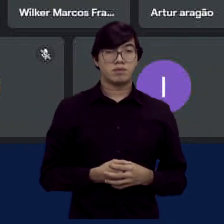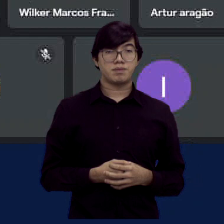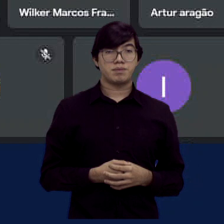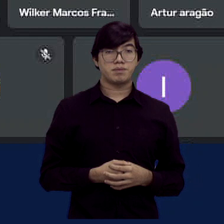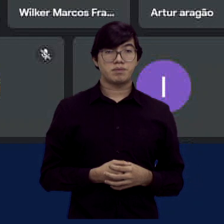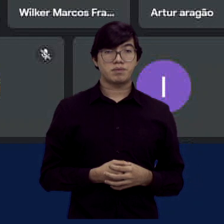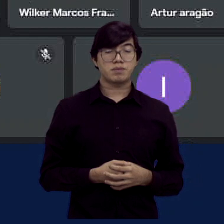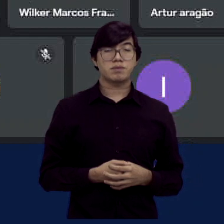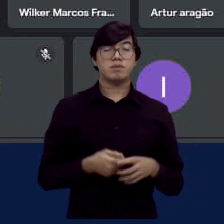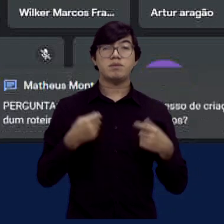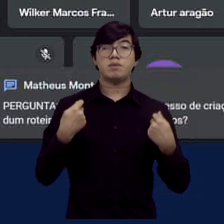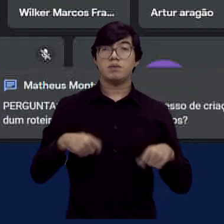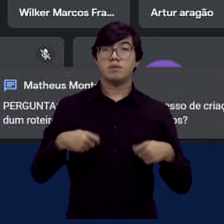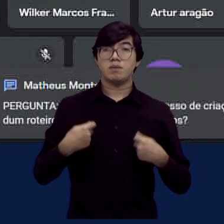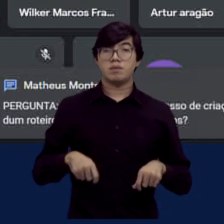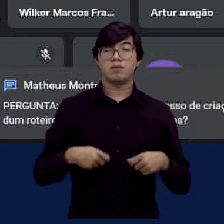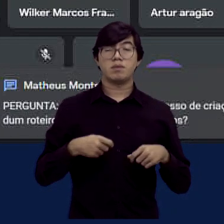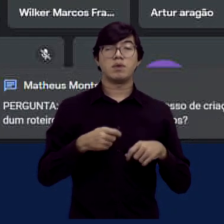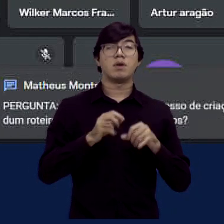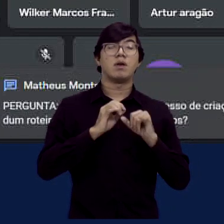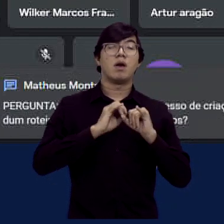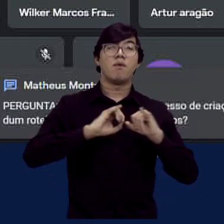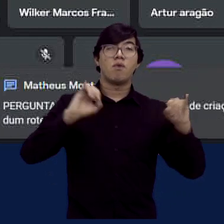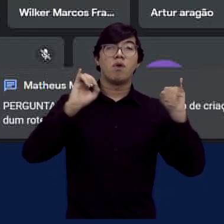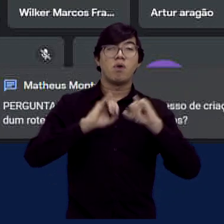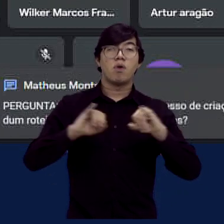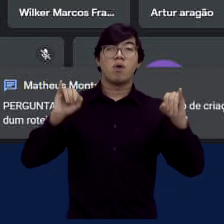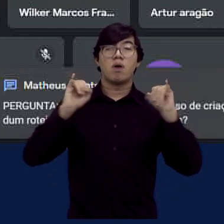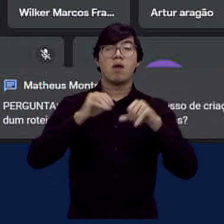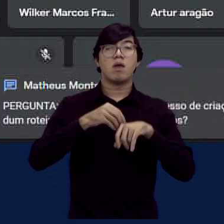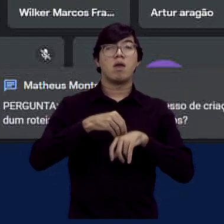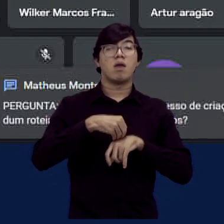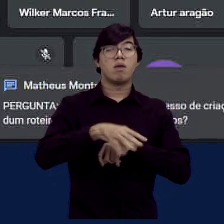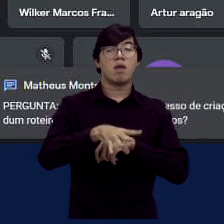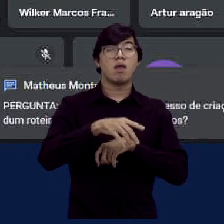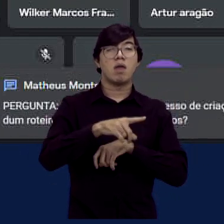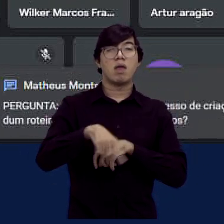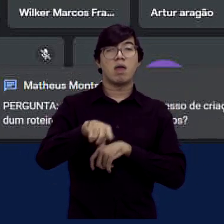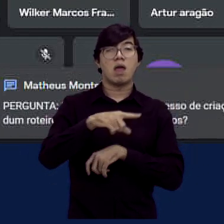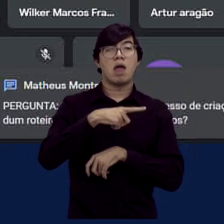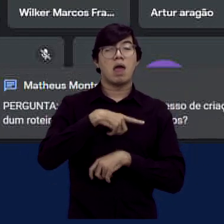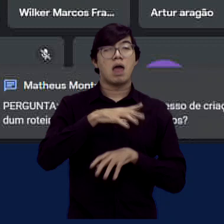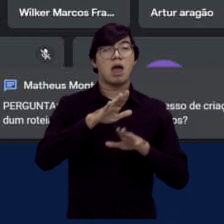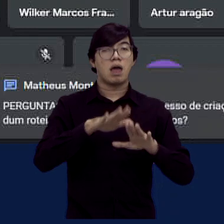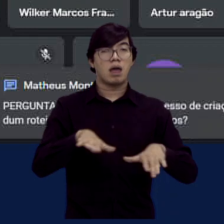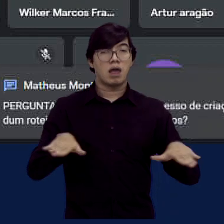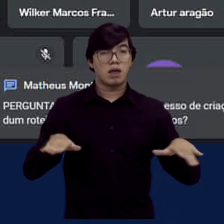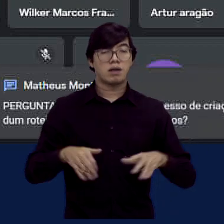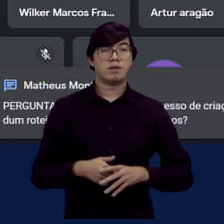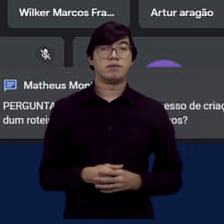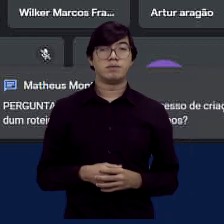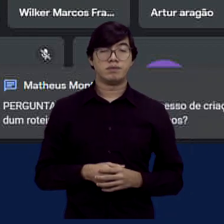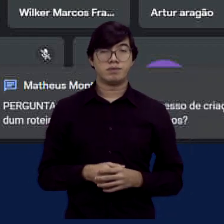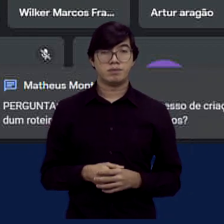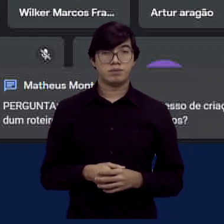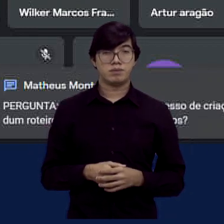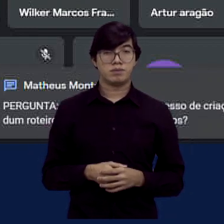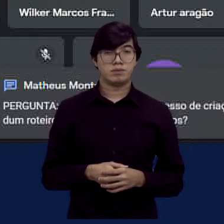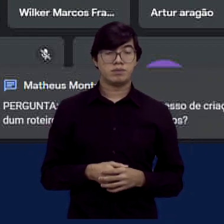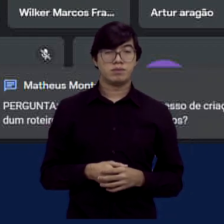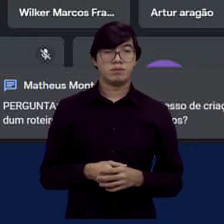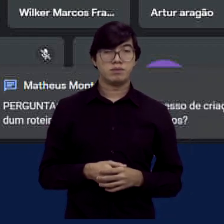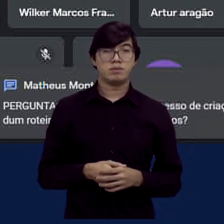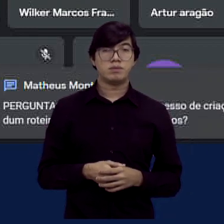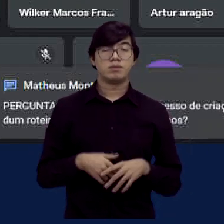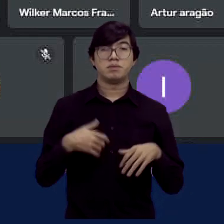ser informativa e atingir as crianças. Então, a gente trabalhou nisso daqui, né? De forma